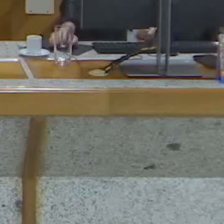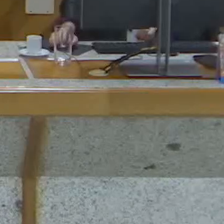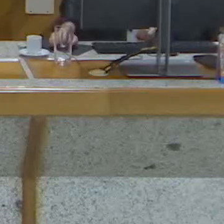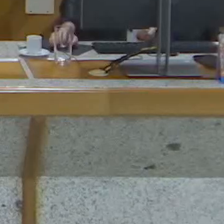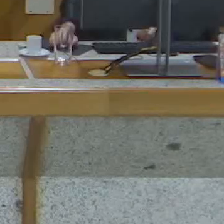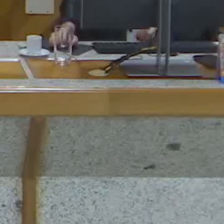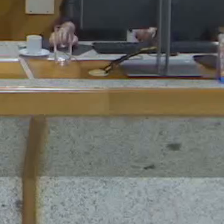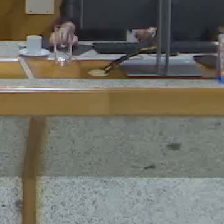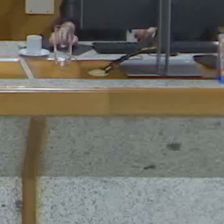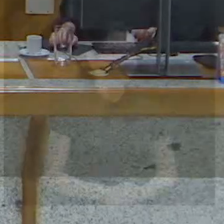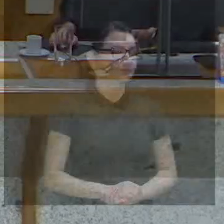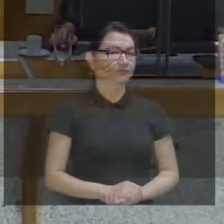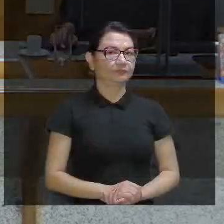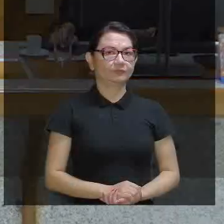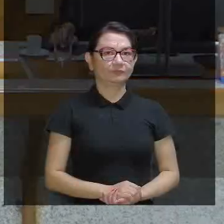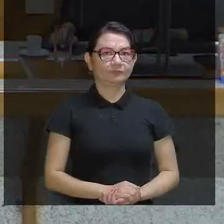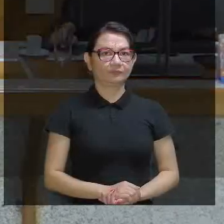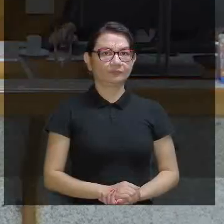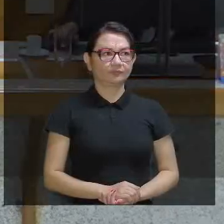Passo ao pregão.